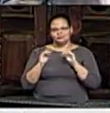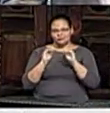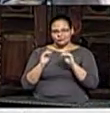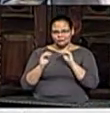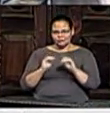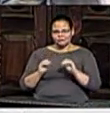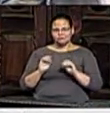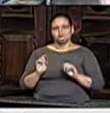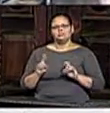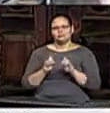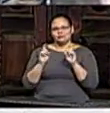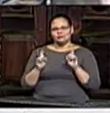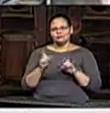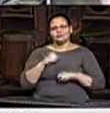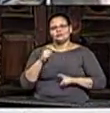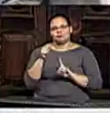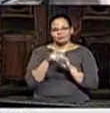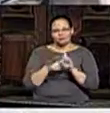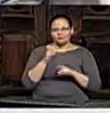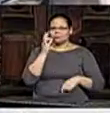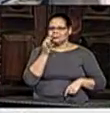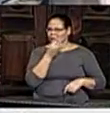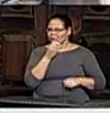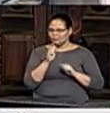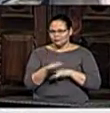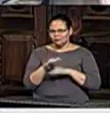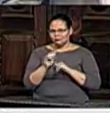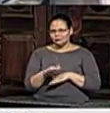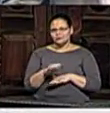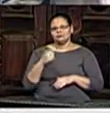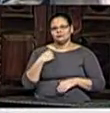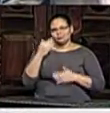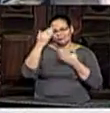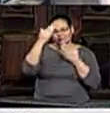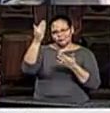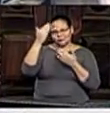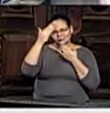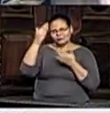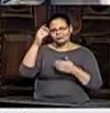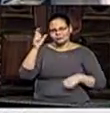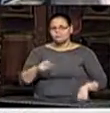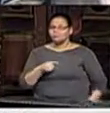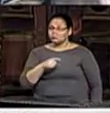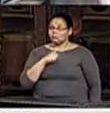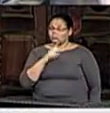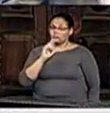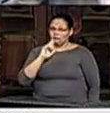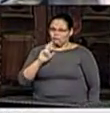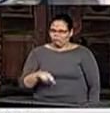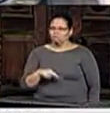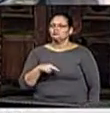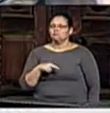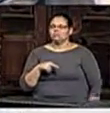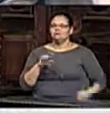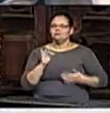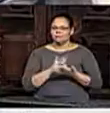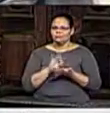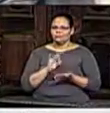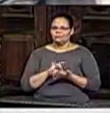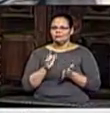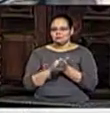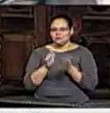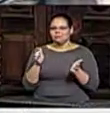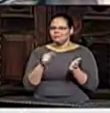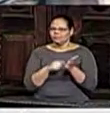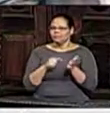execução orçamentária do mês de setembro. Então, eu queria agradecer a Vossa Excelência tem razão, foi citado, mas não é